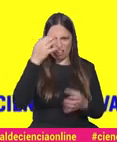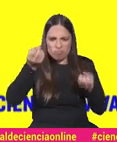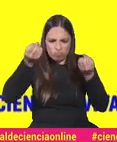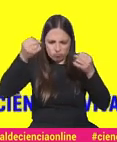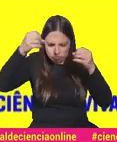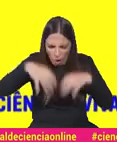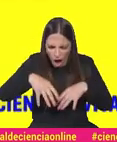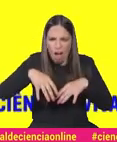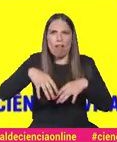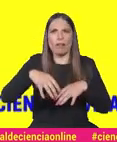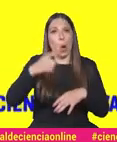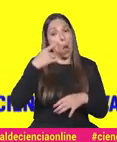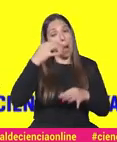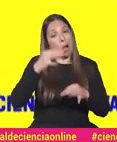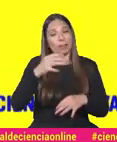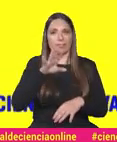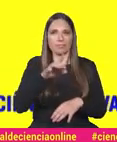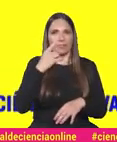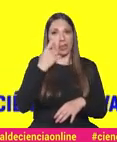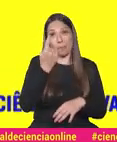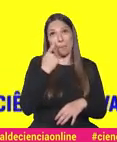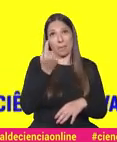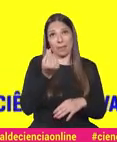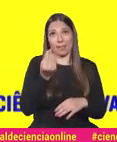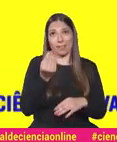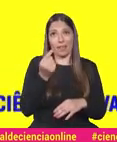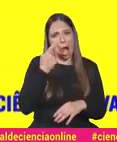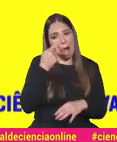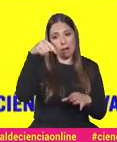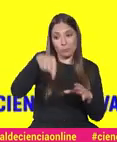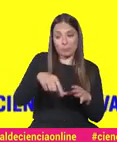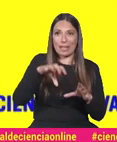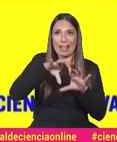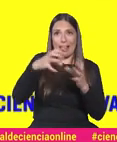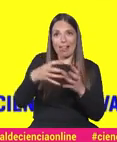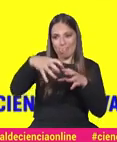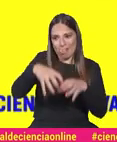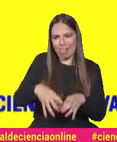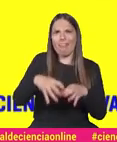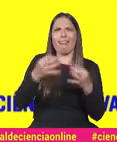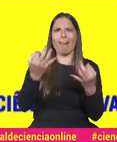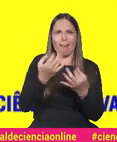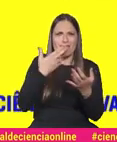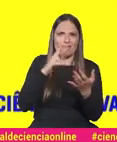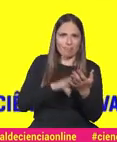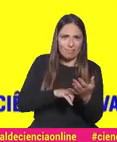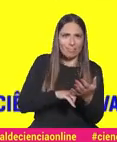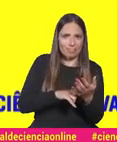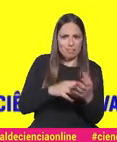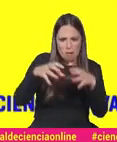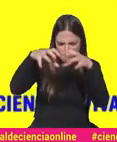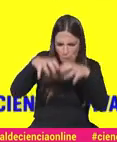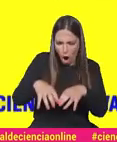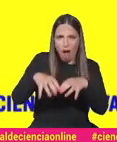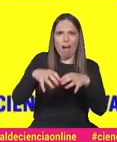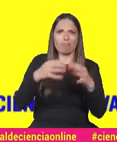afunda? Vamos confirmar. Só uma forma de saber é experimentar. Oh! E não é que tinha razão. Afundou